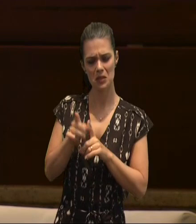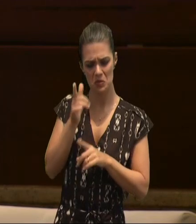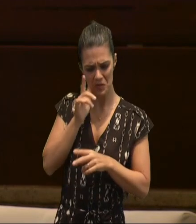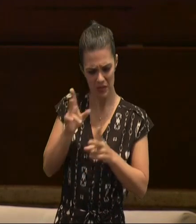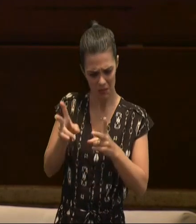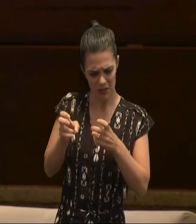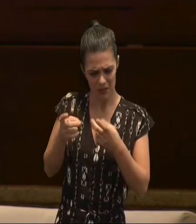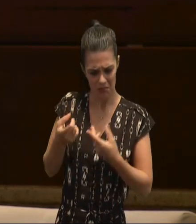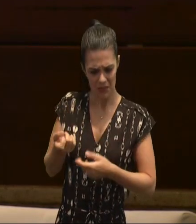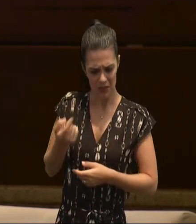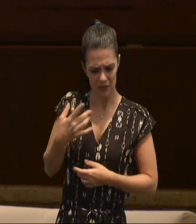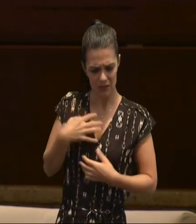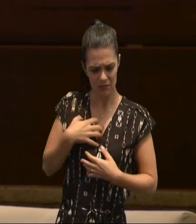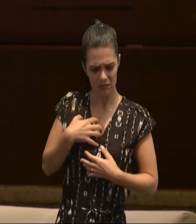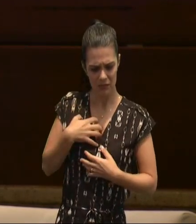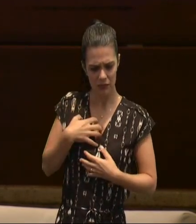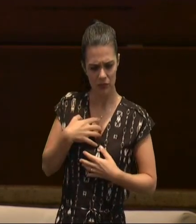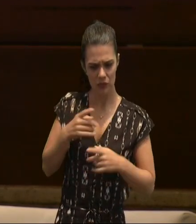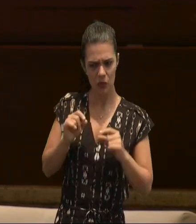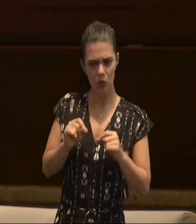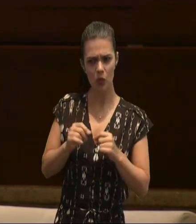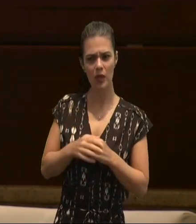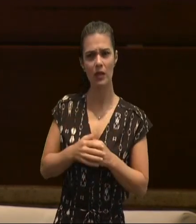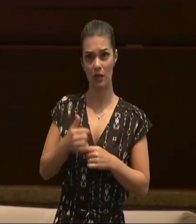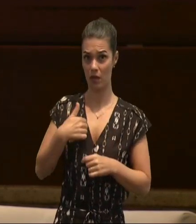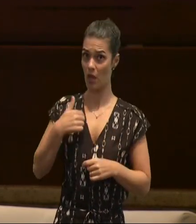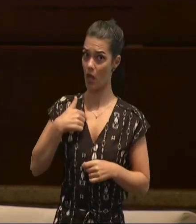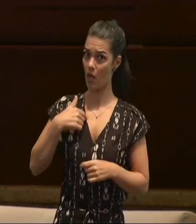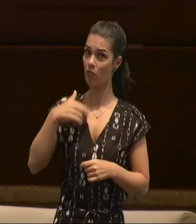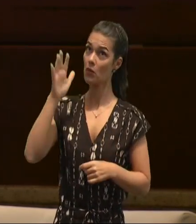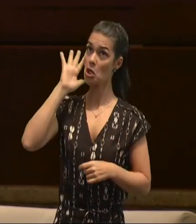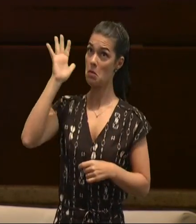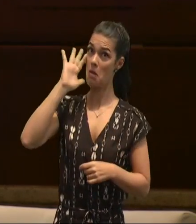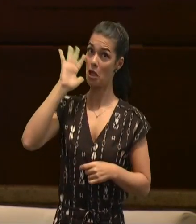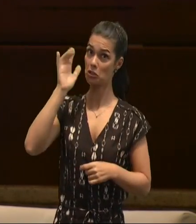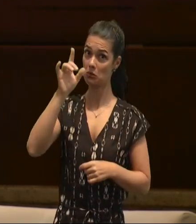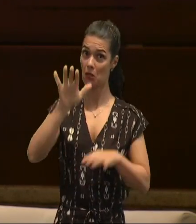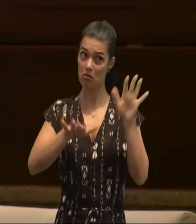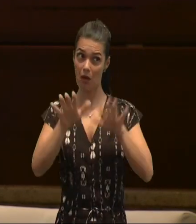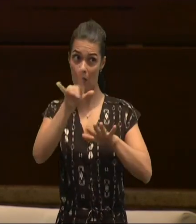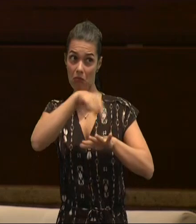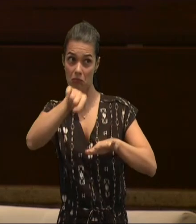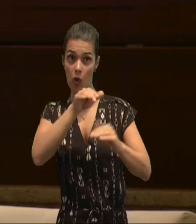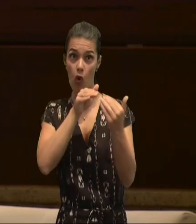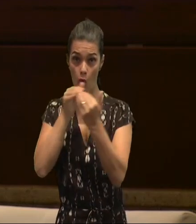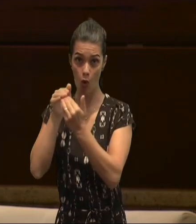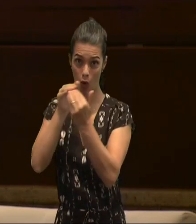percepção. A ideia que eu tenho, e talvez muitos concordem comigo,